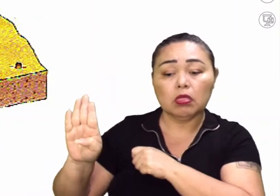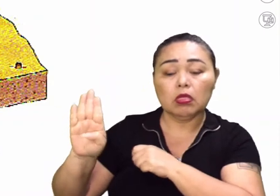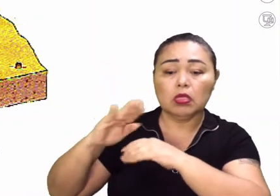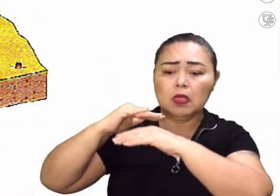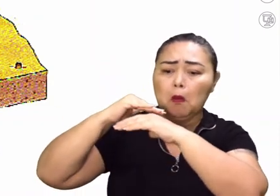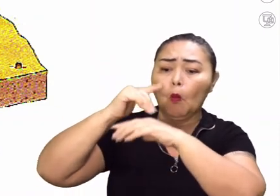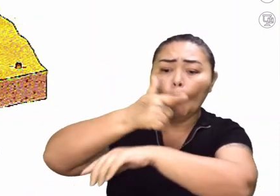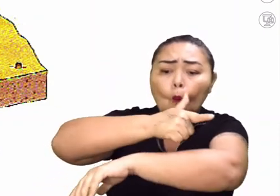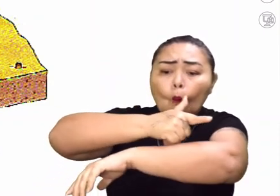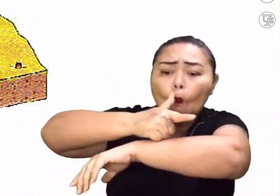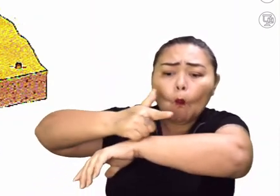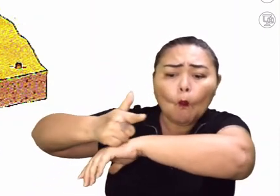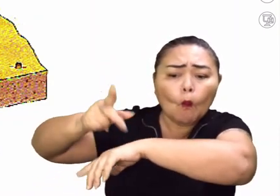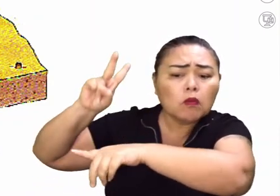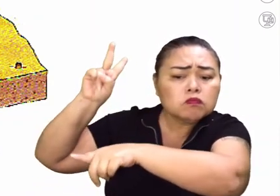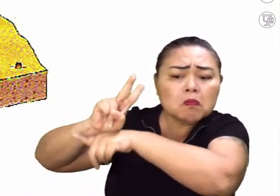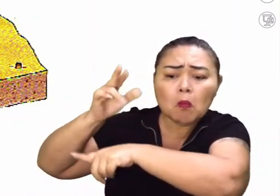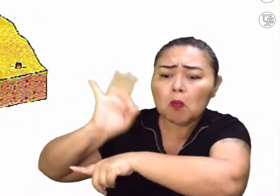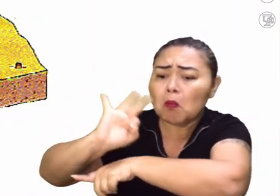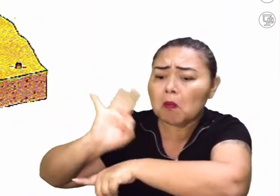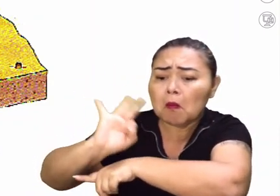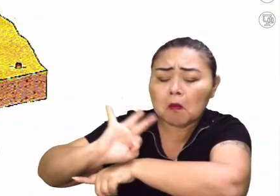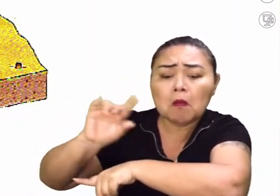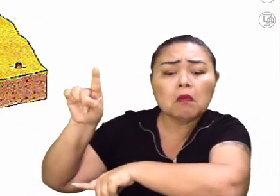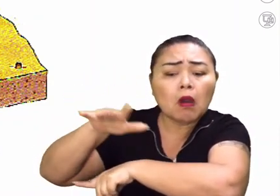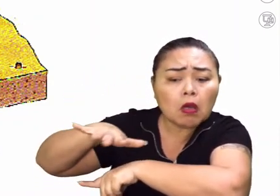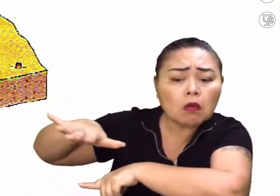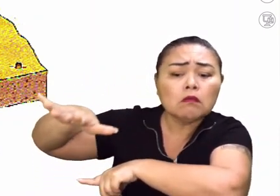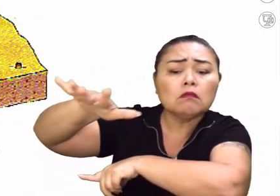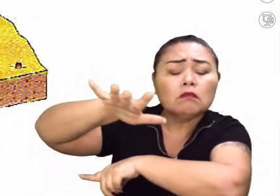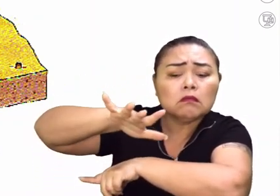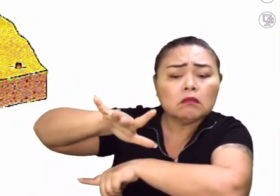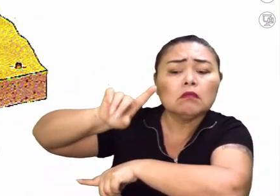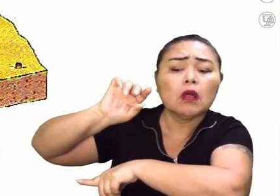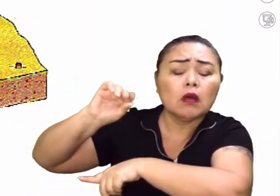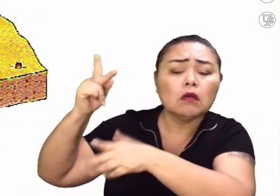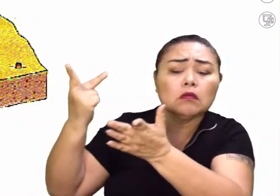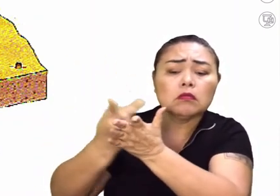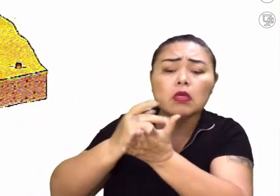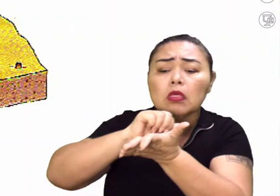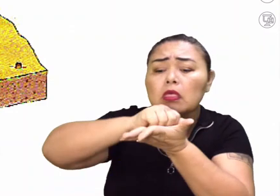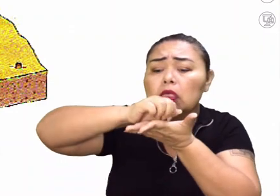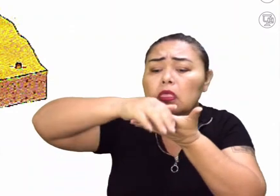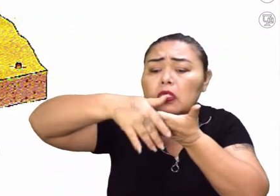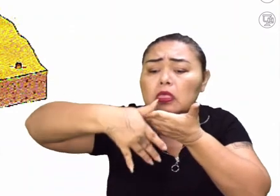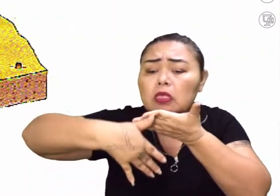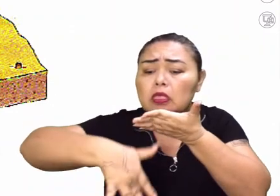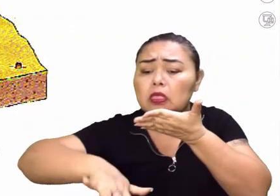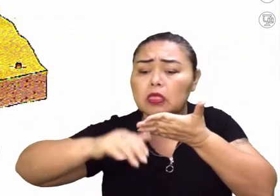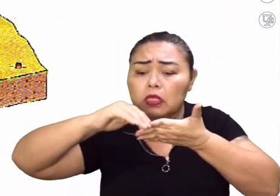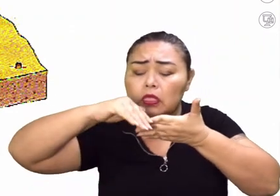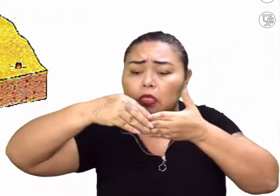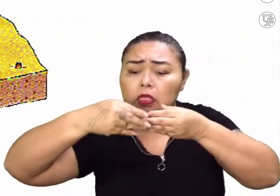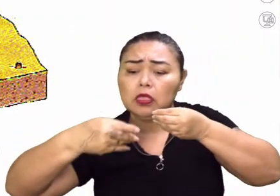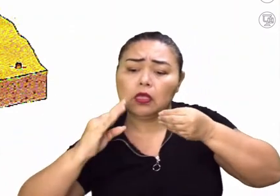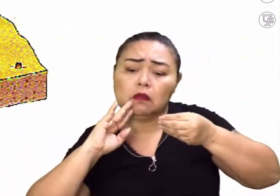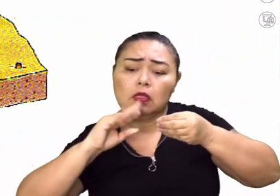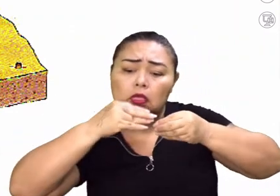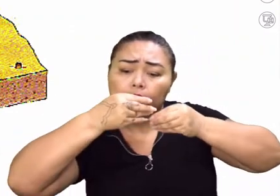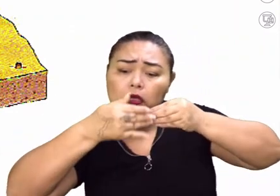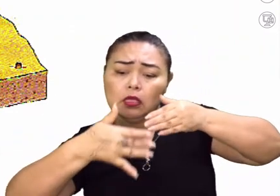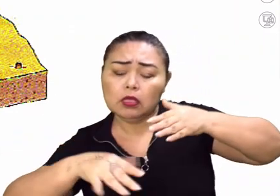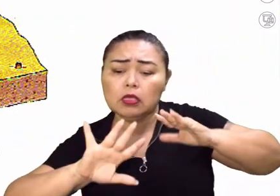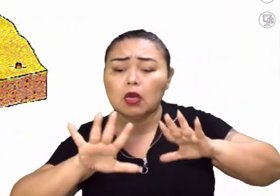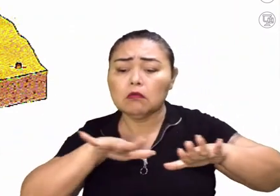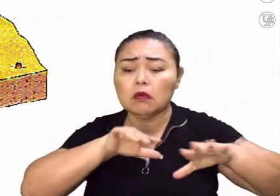desprotegida Então essa área certamente sujeita que deslizamento desmoronamentos como a gente chama esses